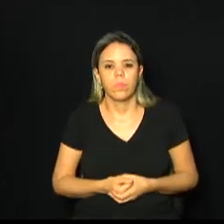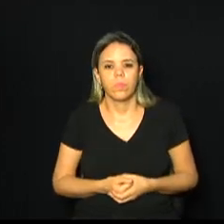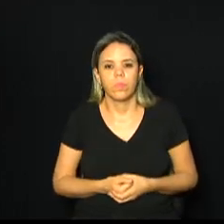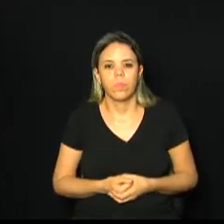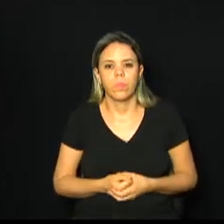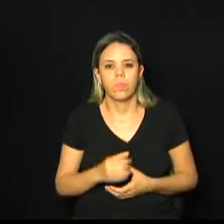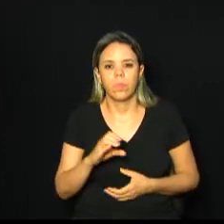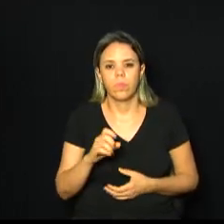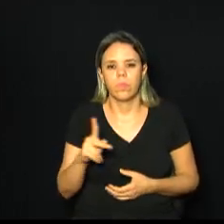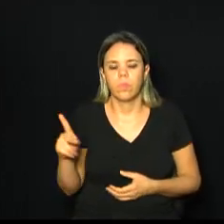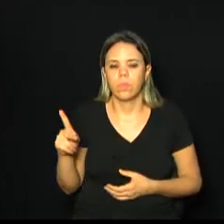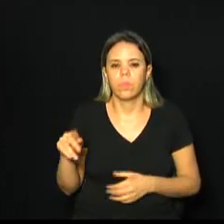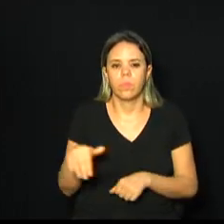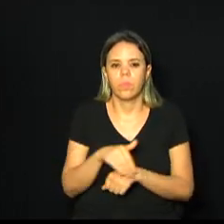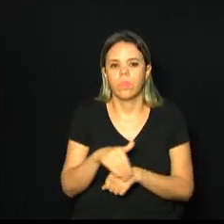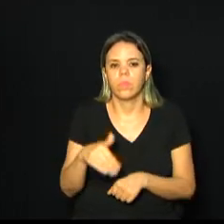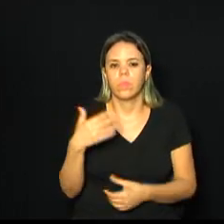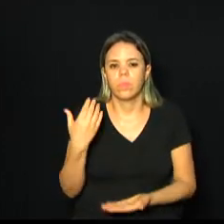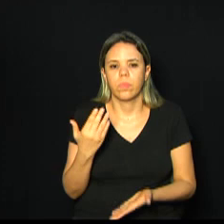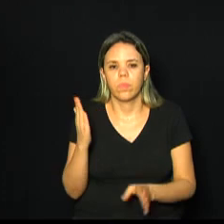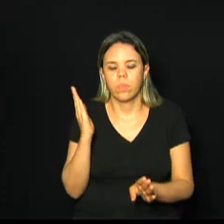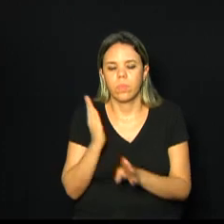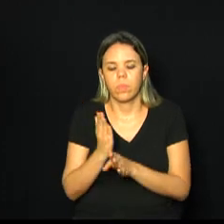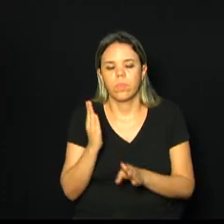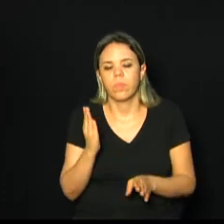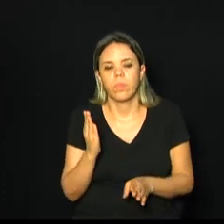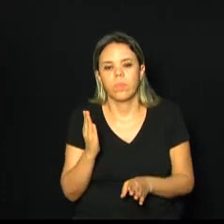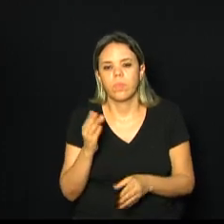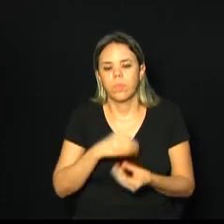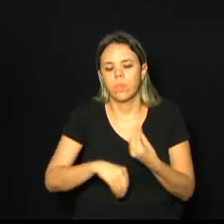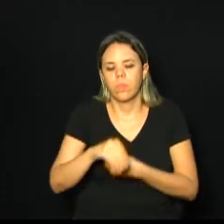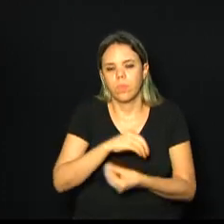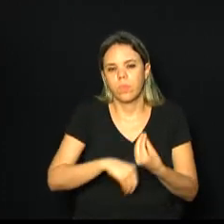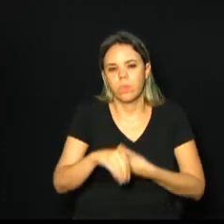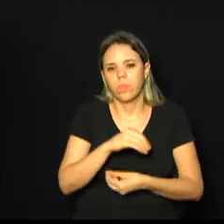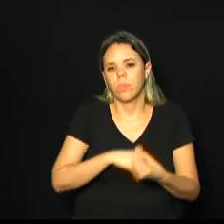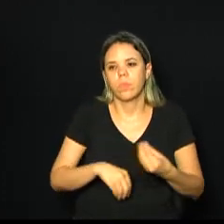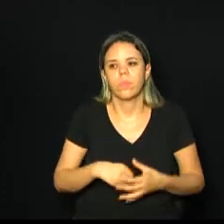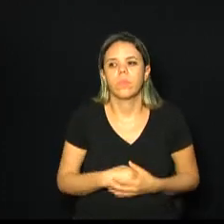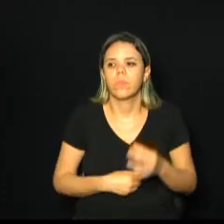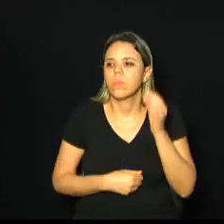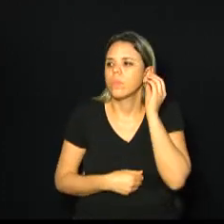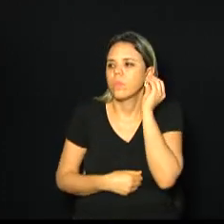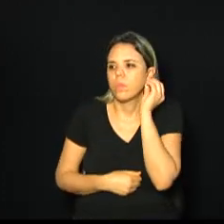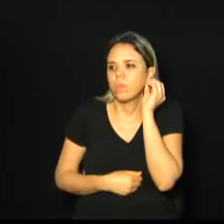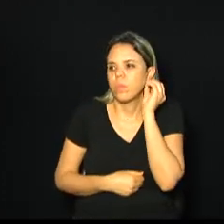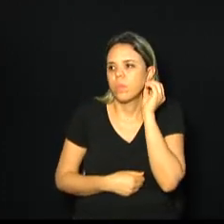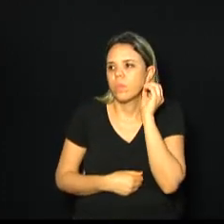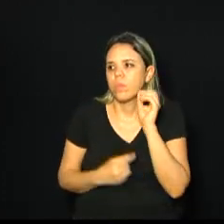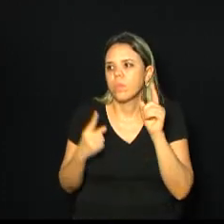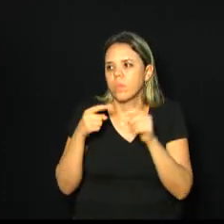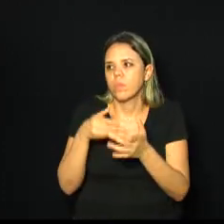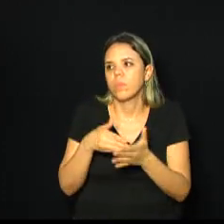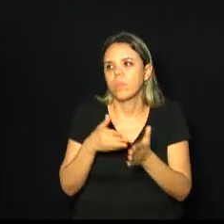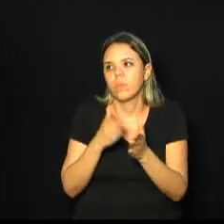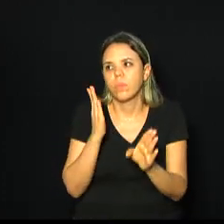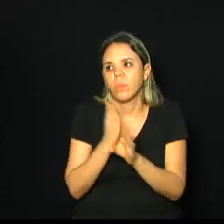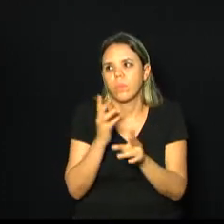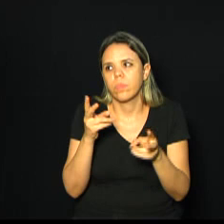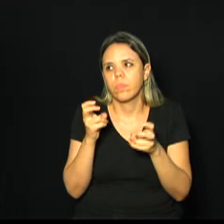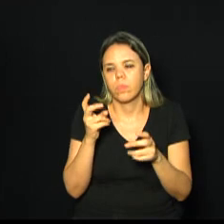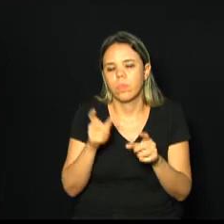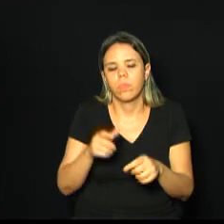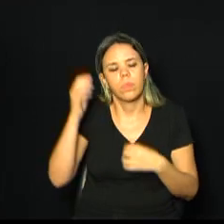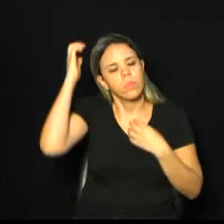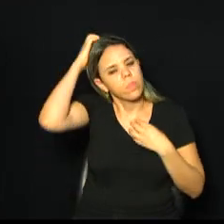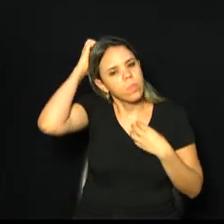CEP. Ou seja, você mistura ela ali dentro de uma forma que dificulte a identificação dela, onde